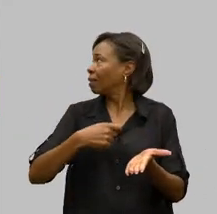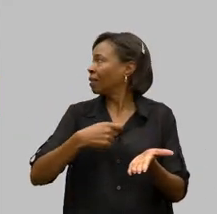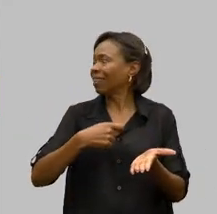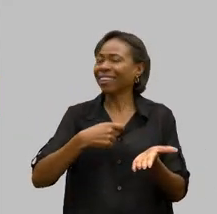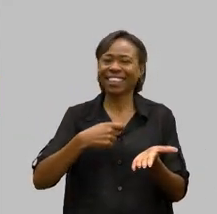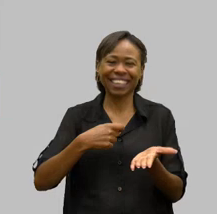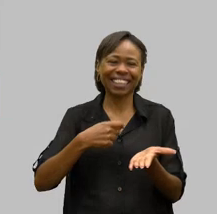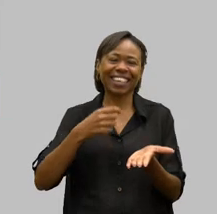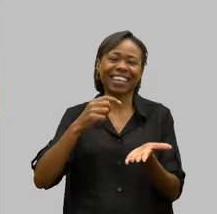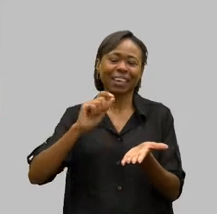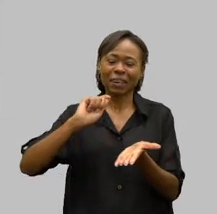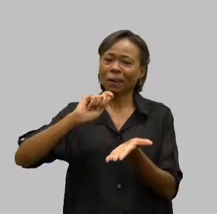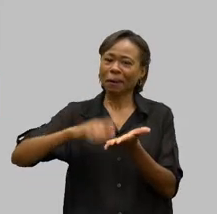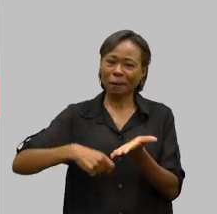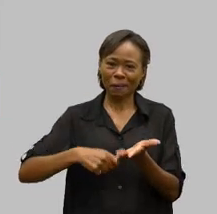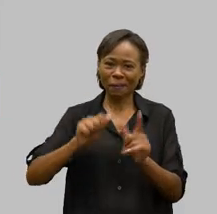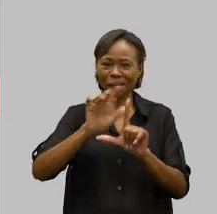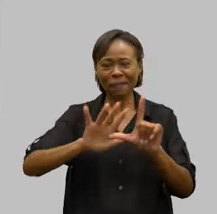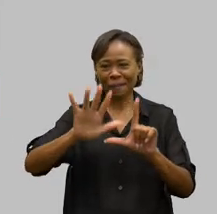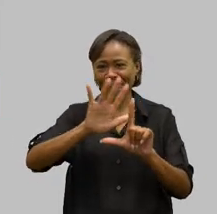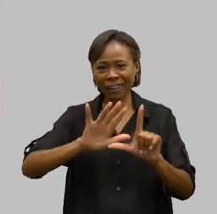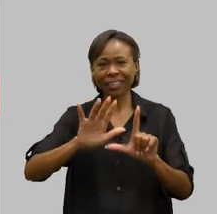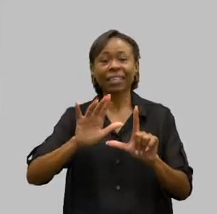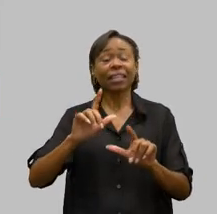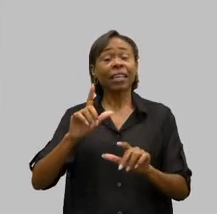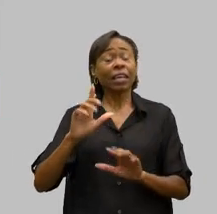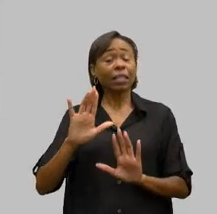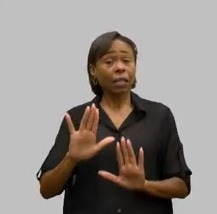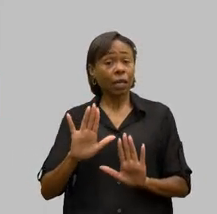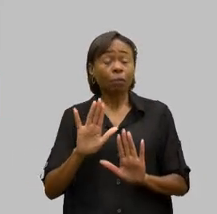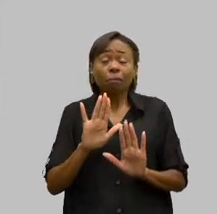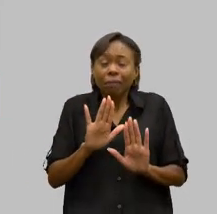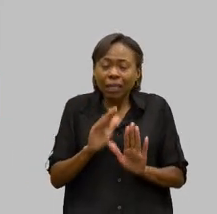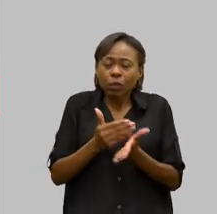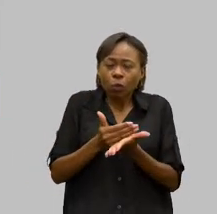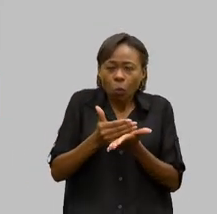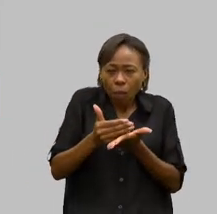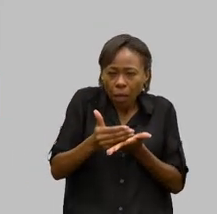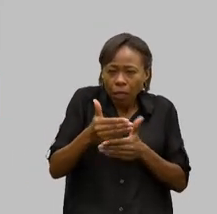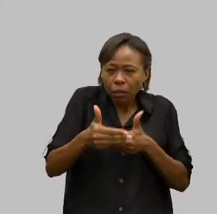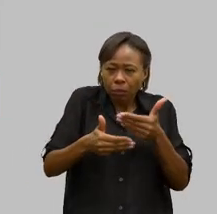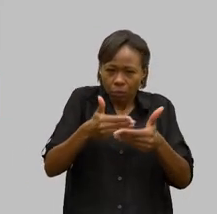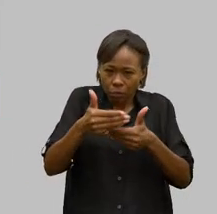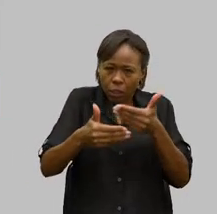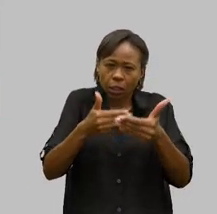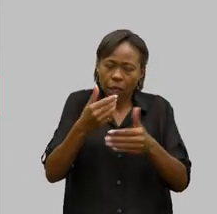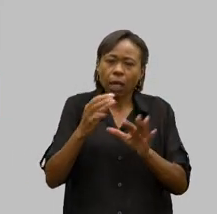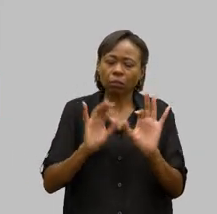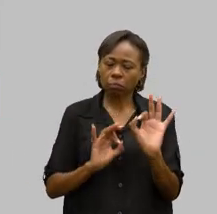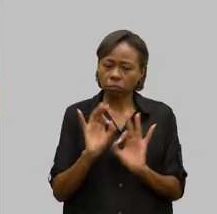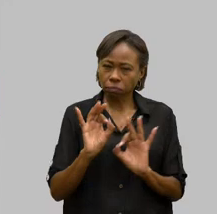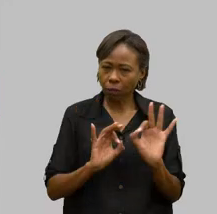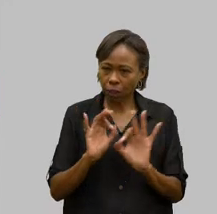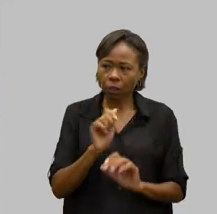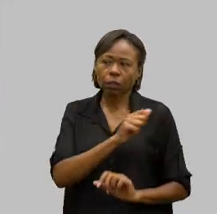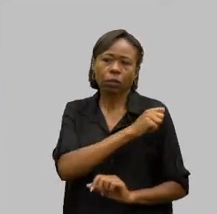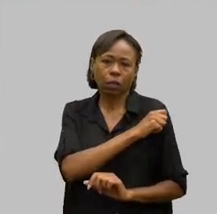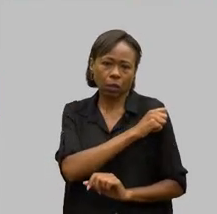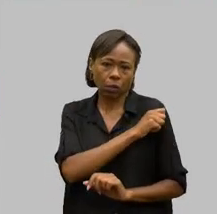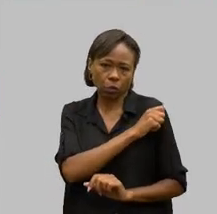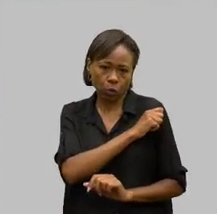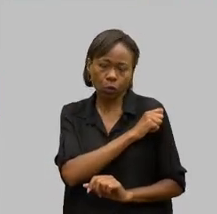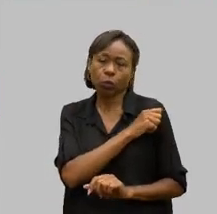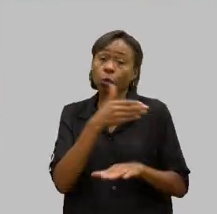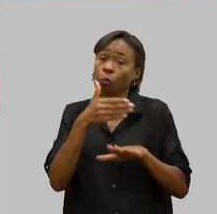ferramenta. Só quero te dizer que está no início do processo que nós estamos nesse momento de construção sem incentivo que os estudantes acessem cada vez